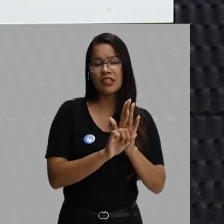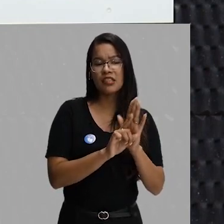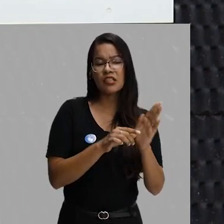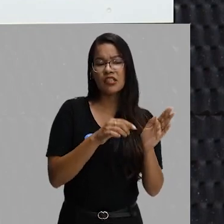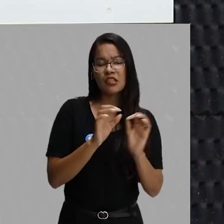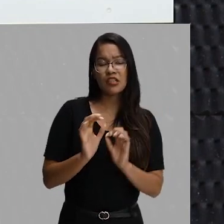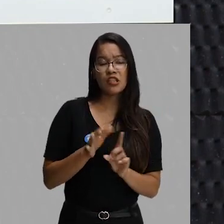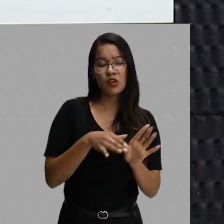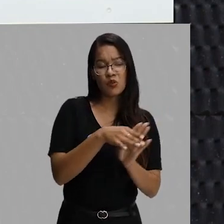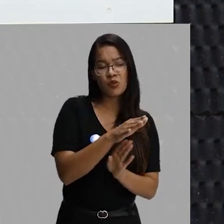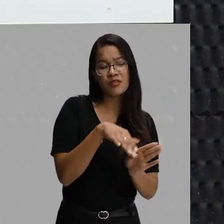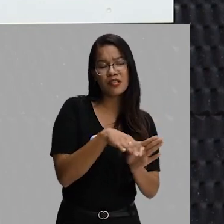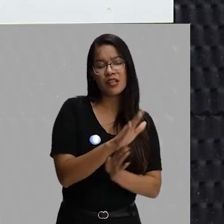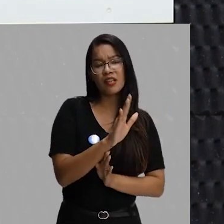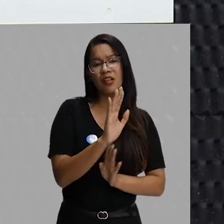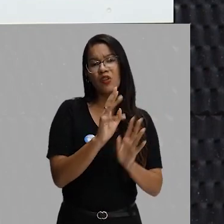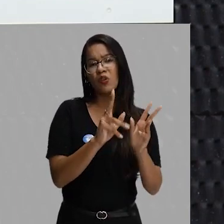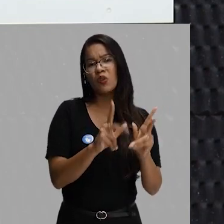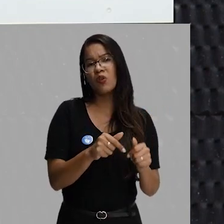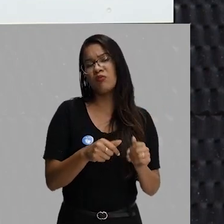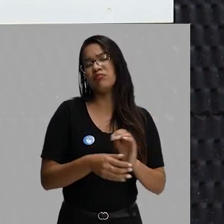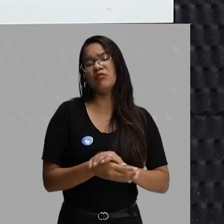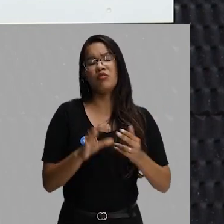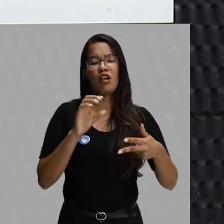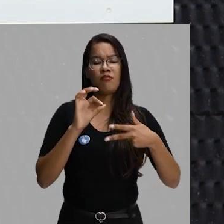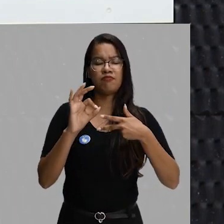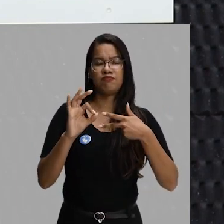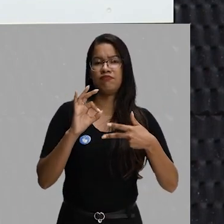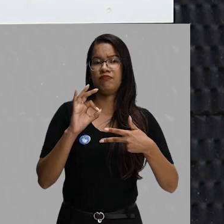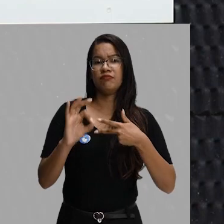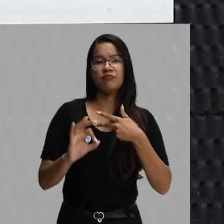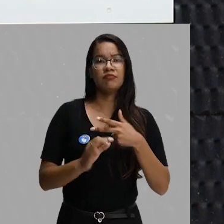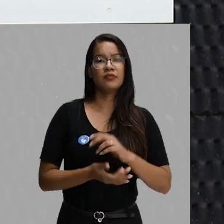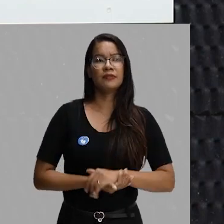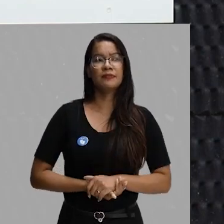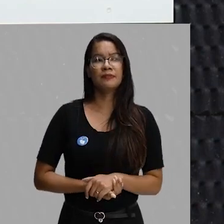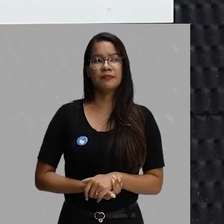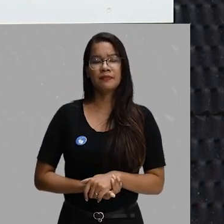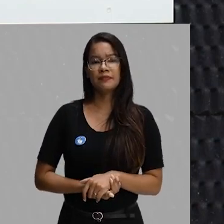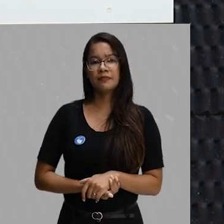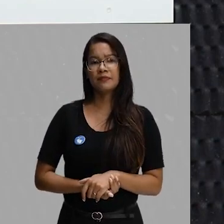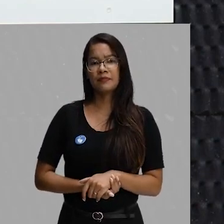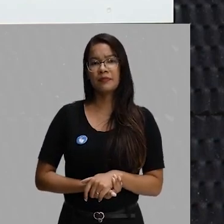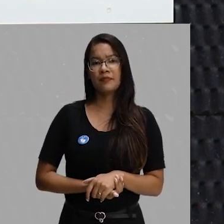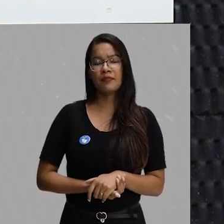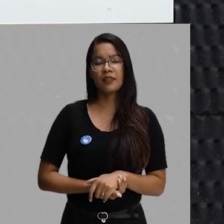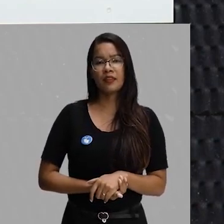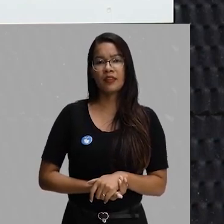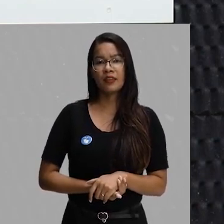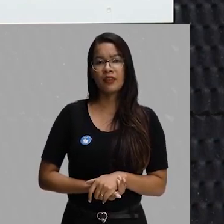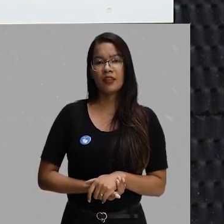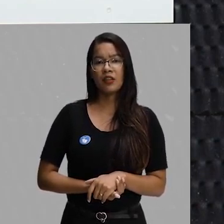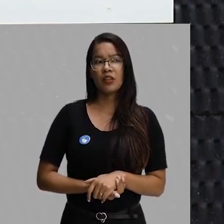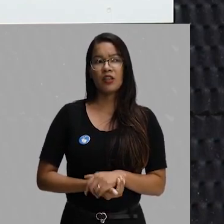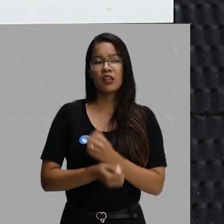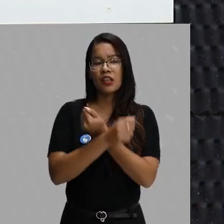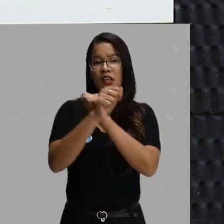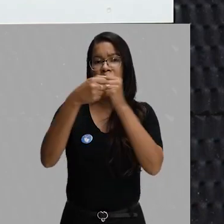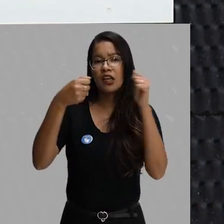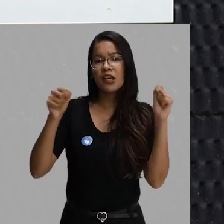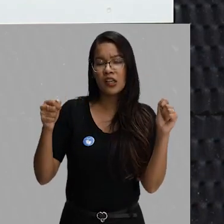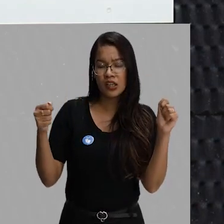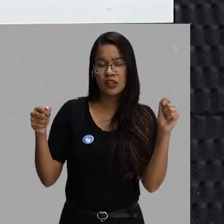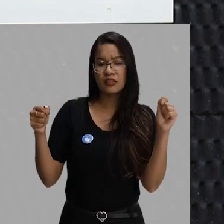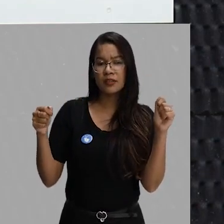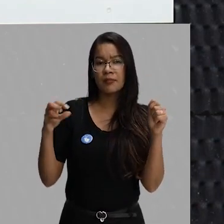os cônsules, os pretores, os questores, os censores, os edis, os ditadores, onde grande parte